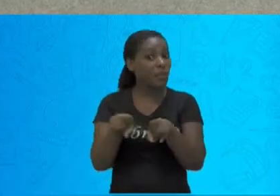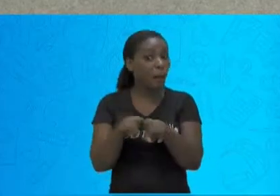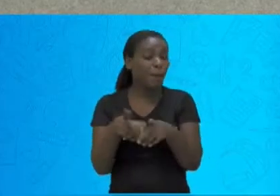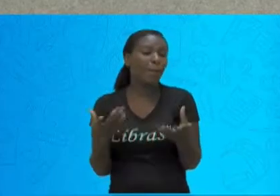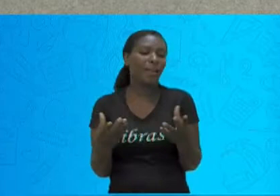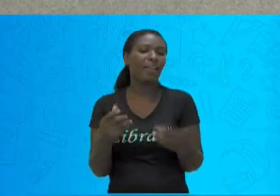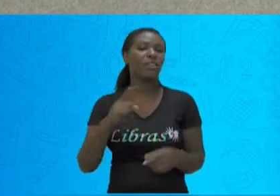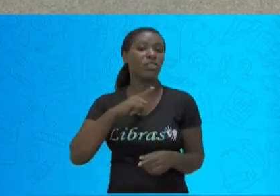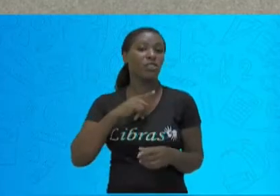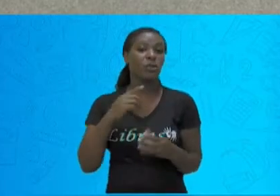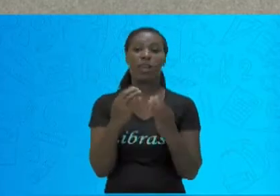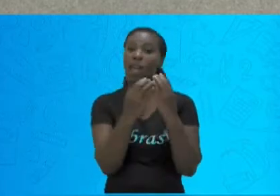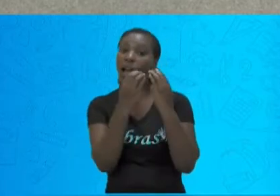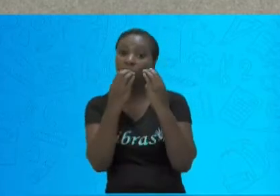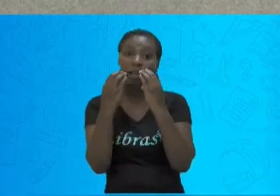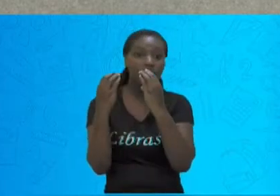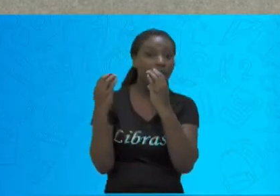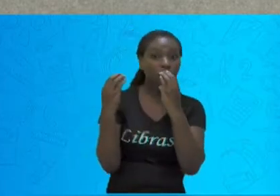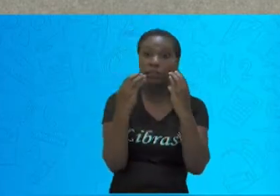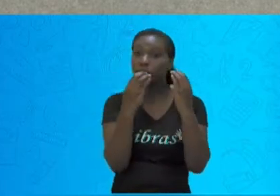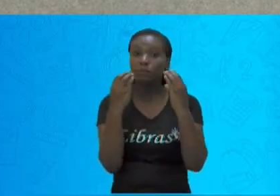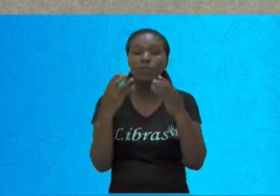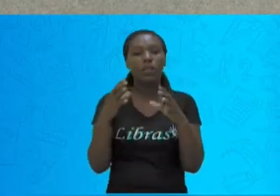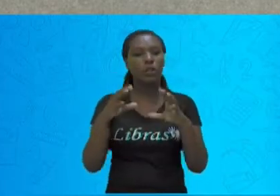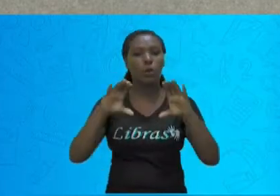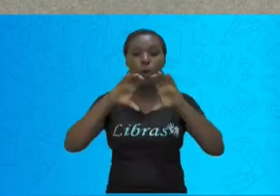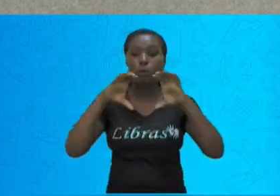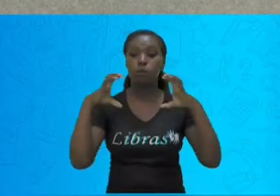alimentos. A capital, estabelecida em